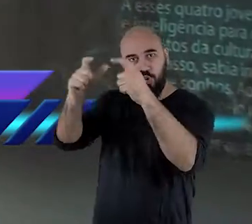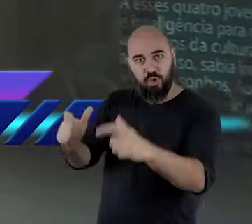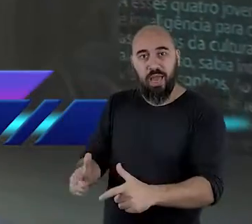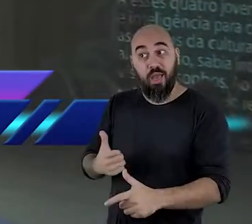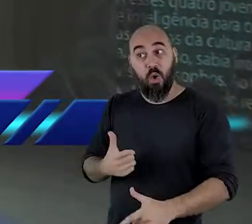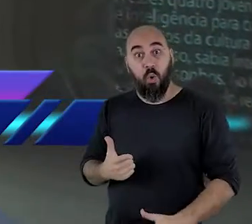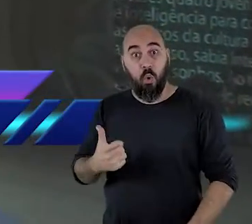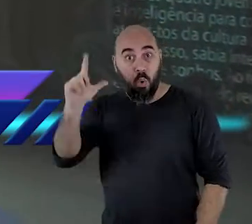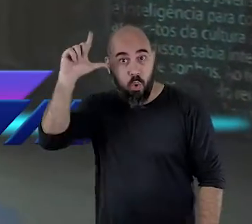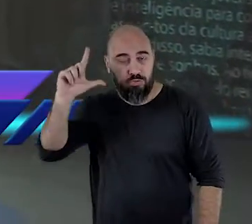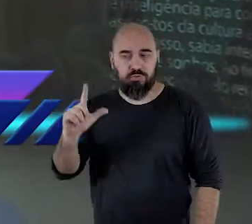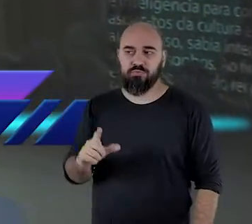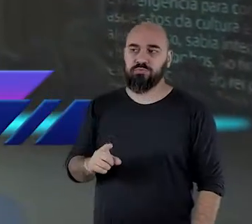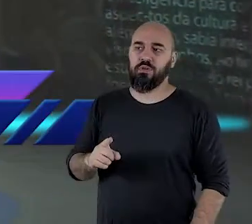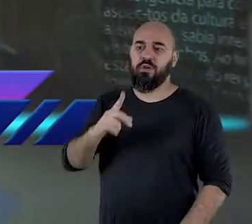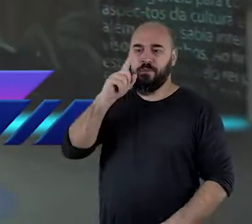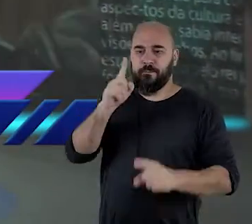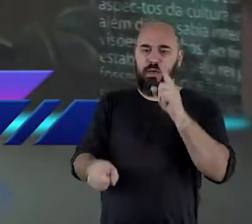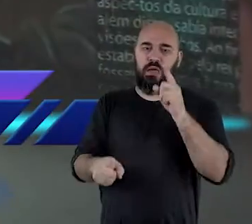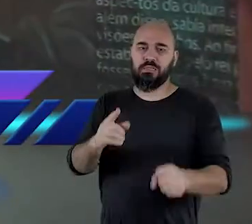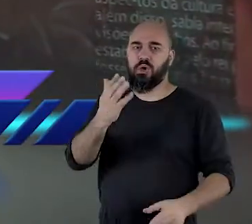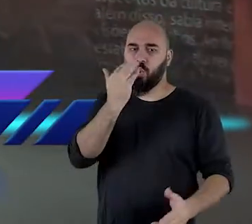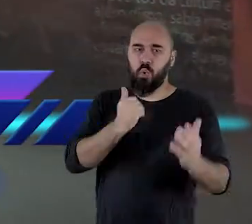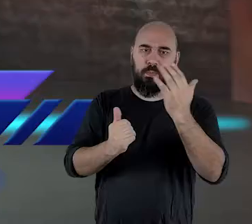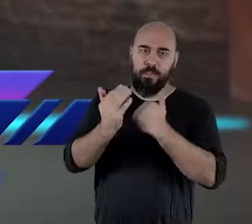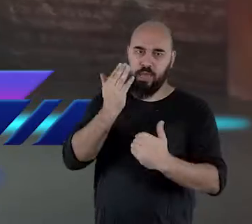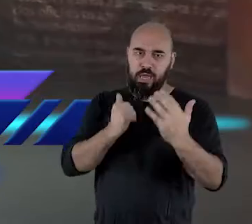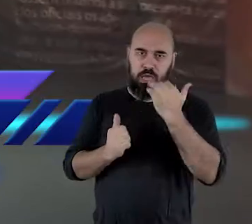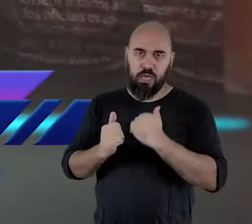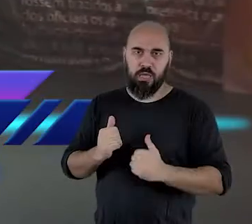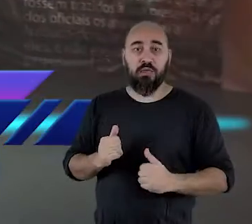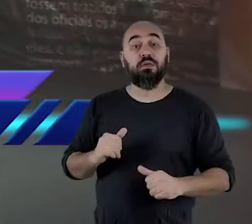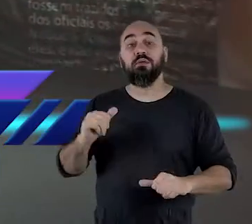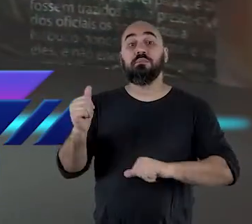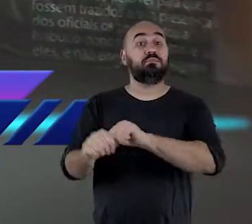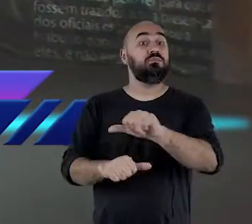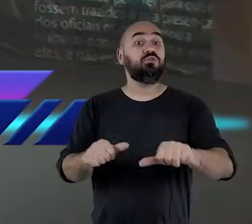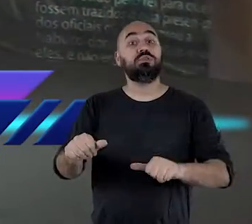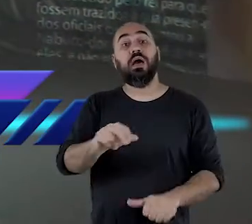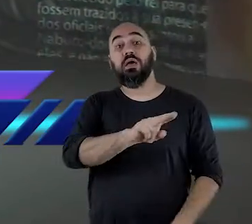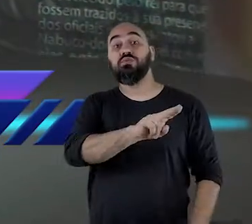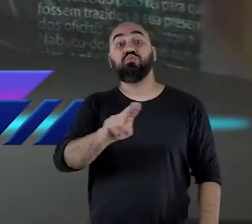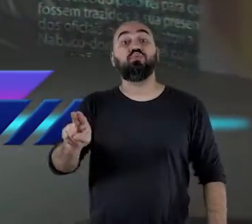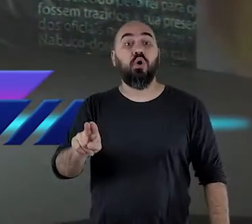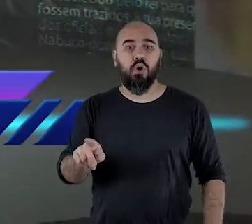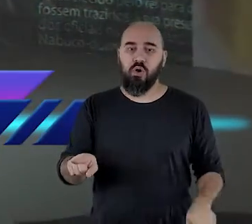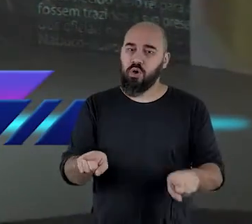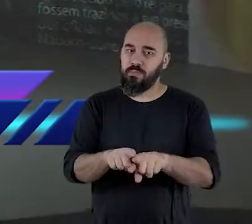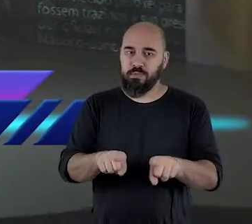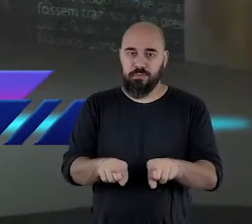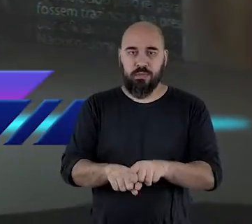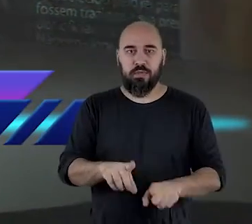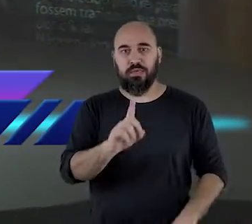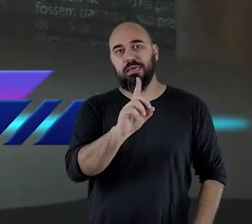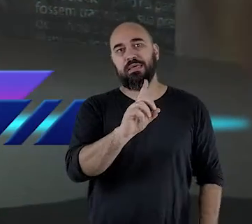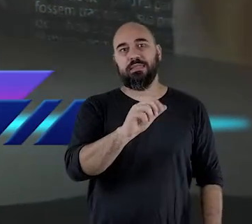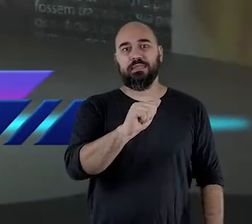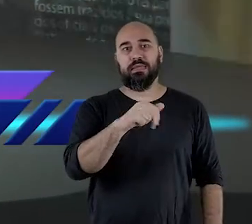deveriam comer, esse rei também manda mudar os nomes: